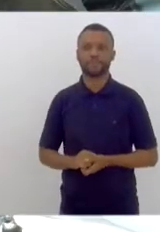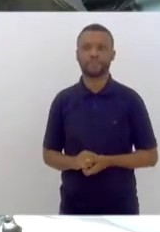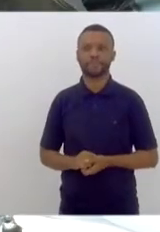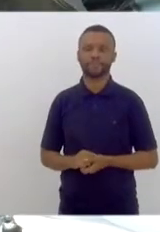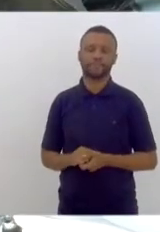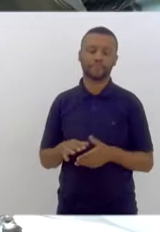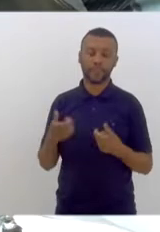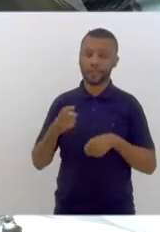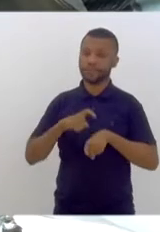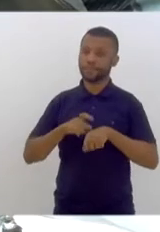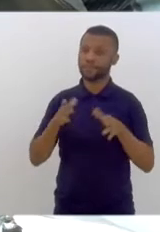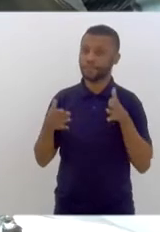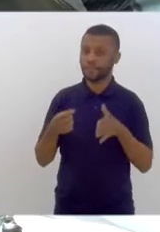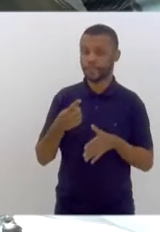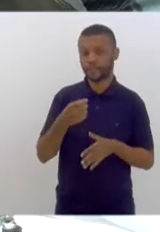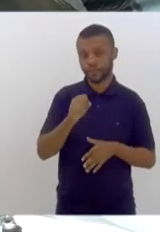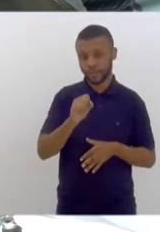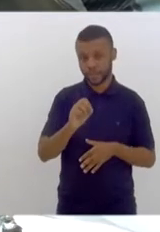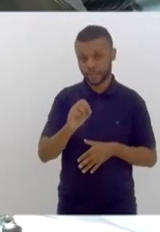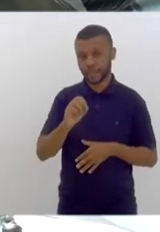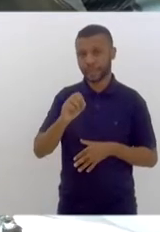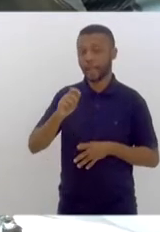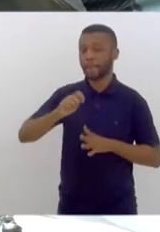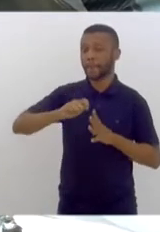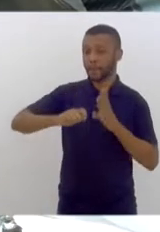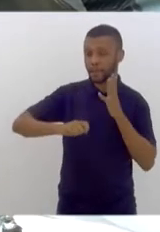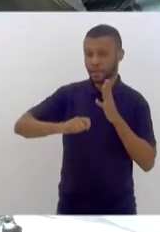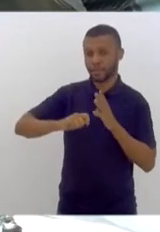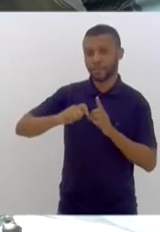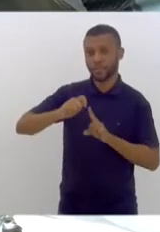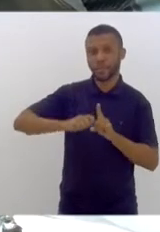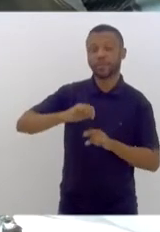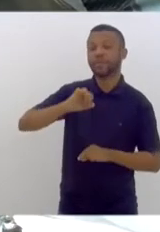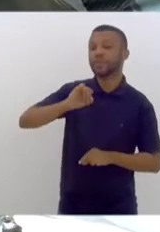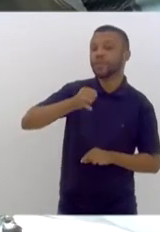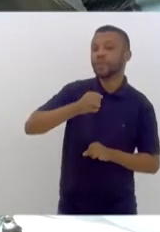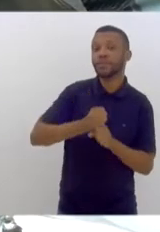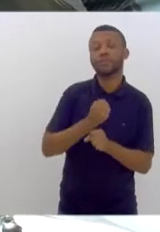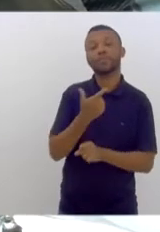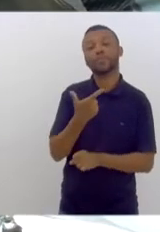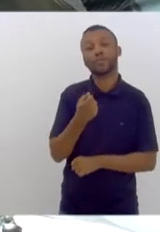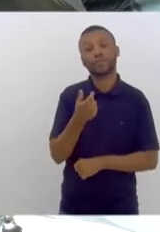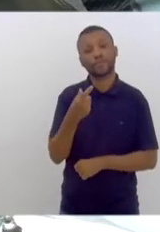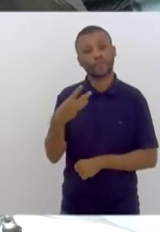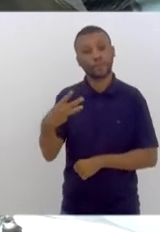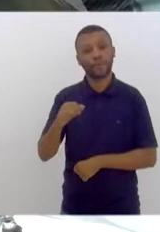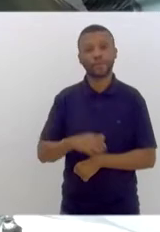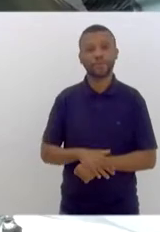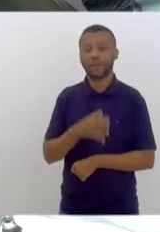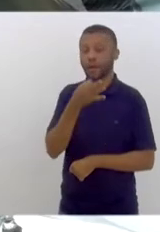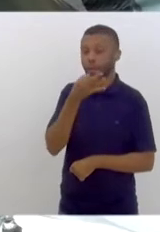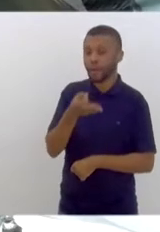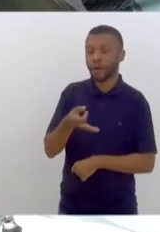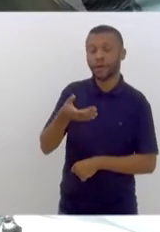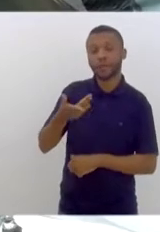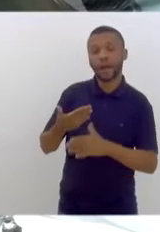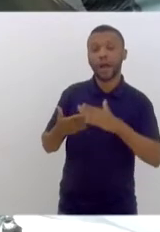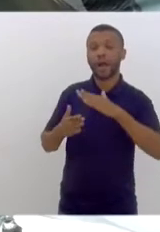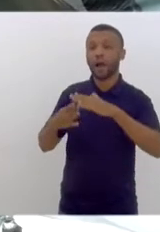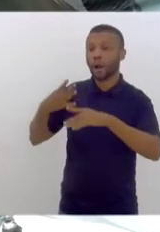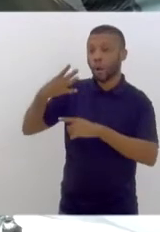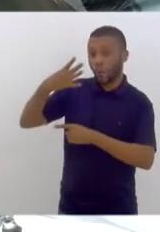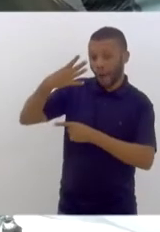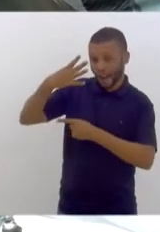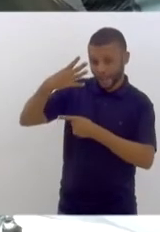Durante um período de 180 meses, a partir de 1º de janeiro de 2023, a percepção da quarta parte mensal